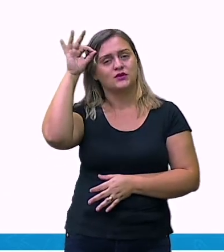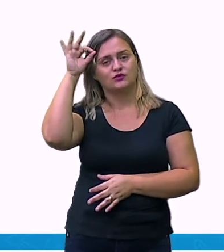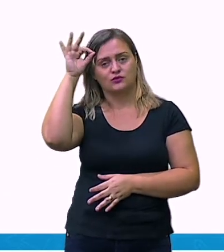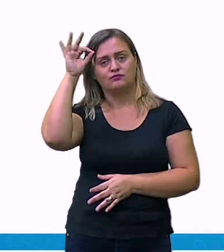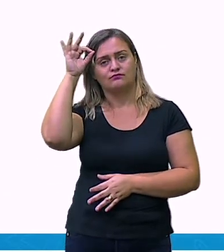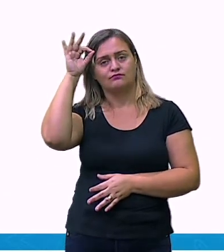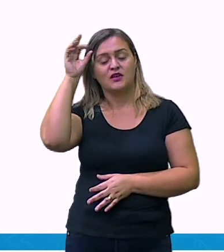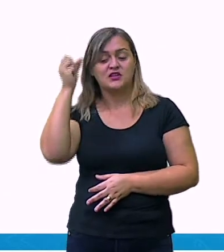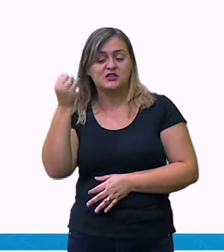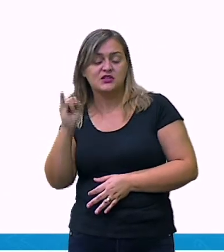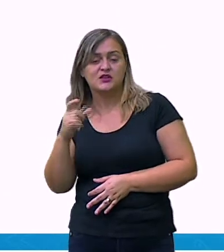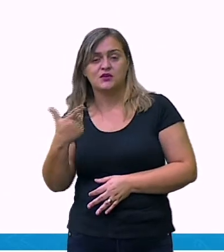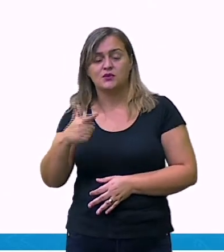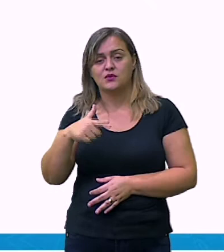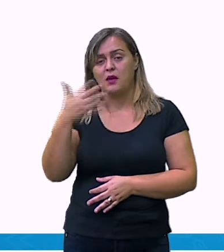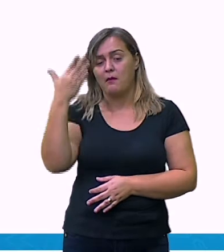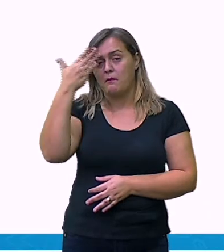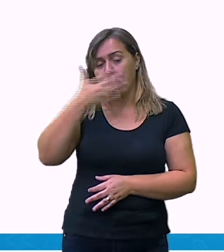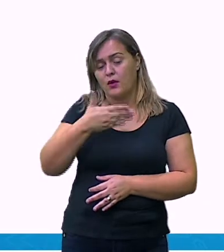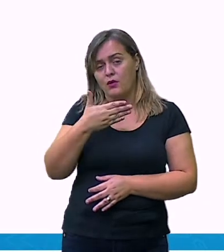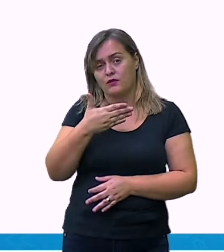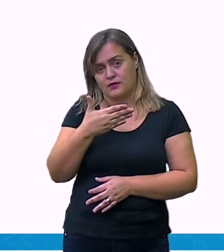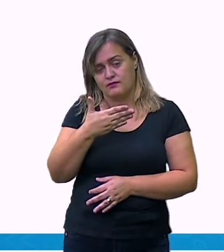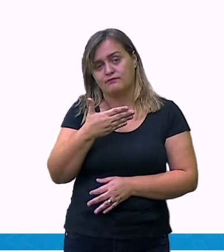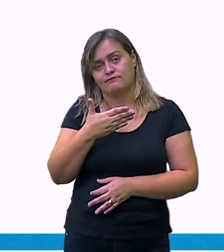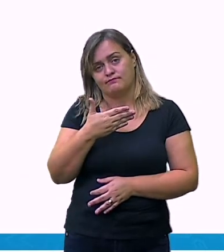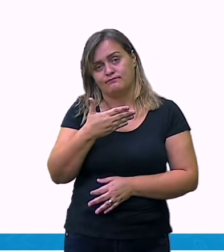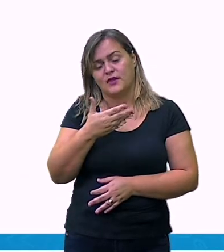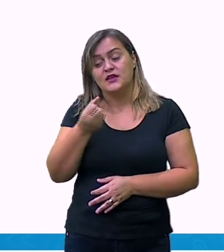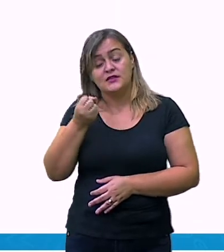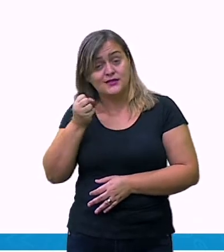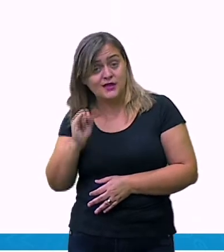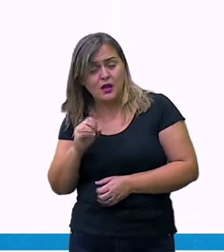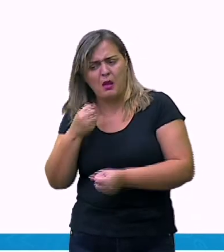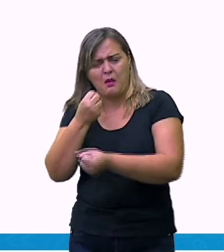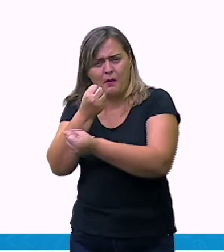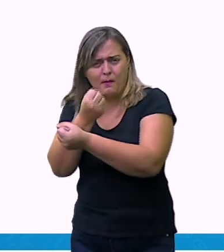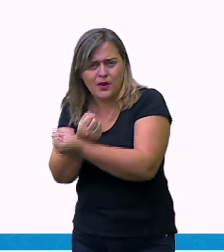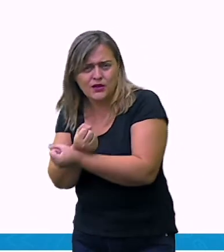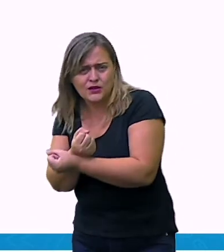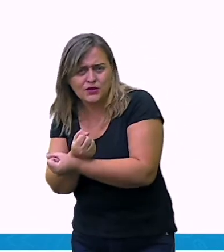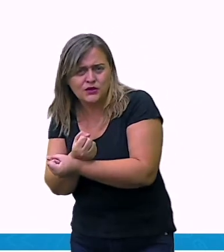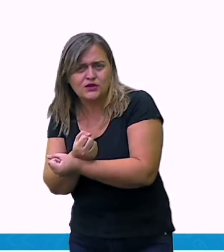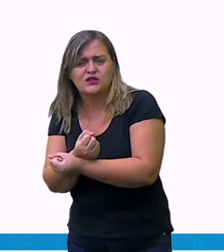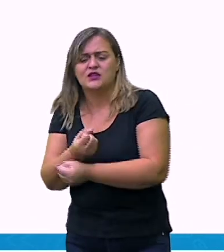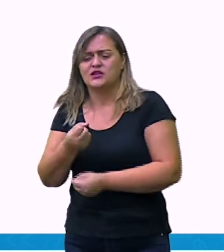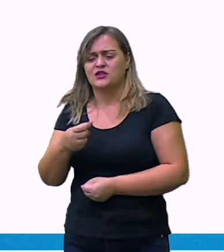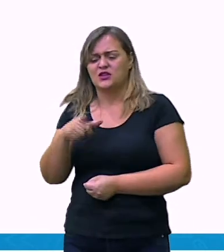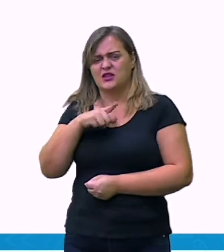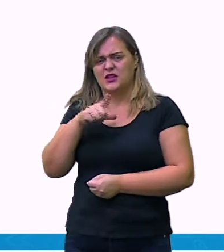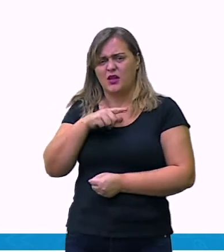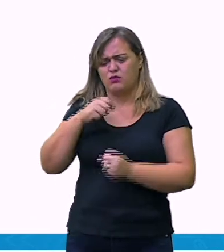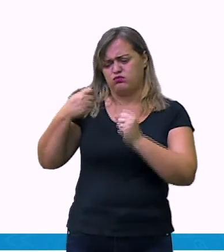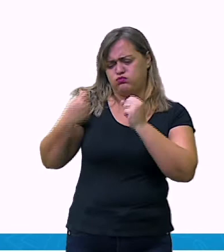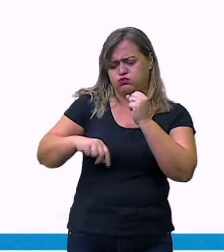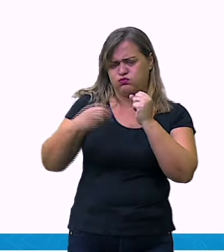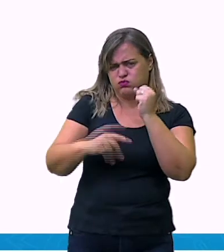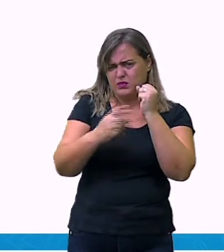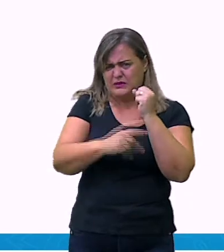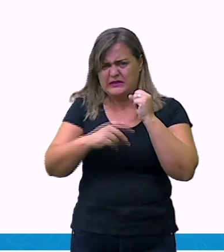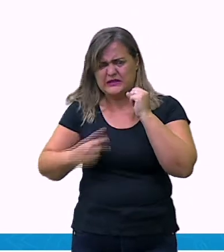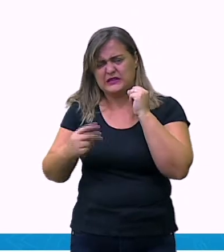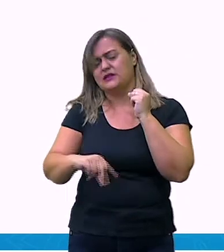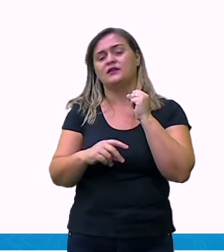declarado culpado. E se julgar indispensável prendê-lo, todo rigor desnecessário à guarda da sua